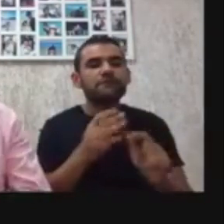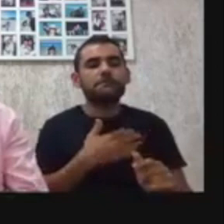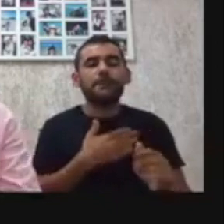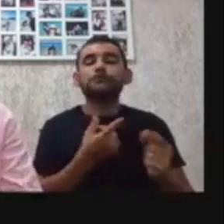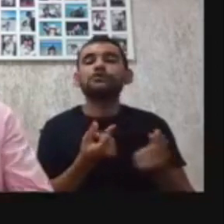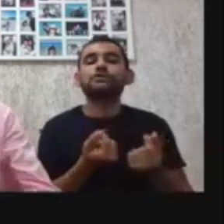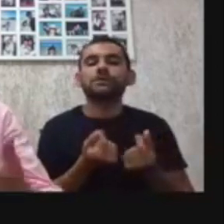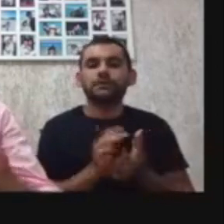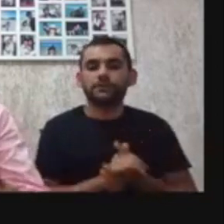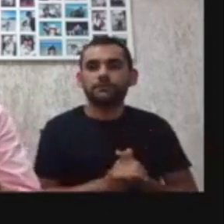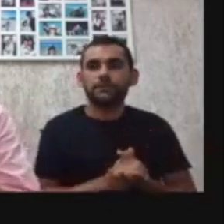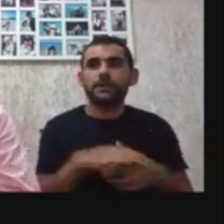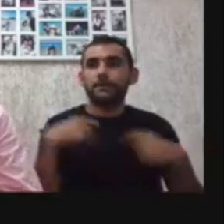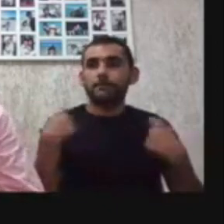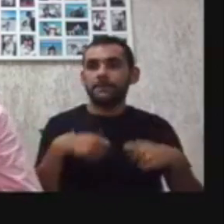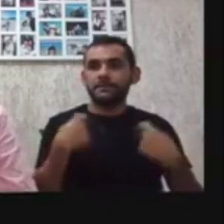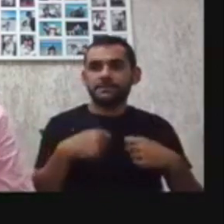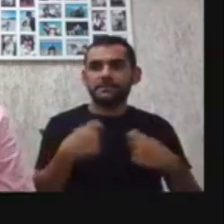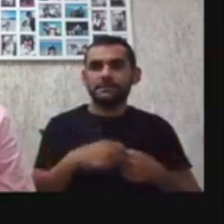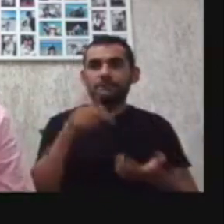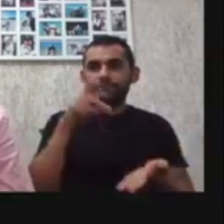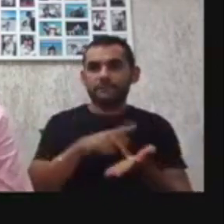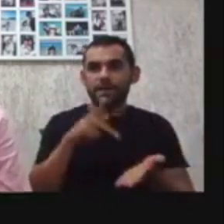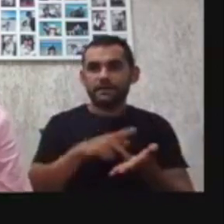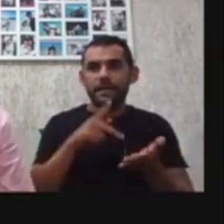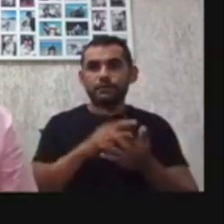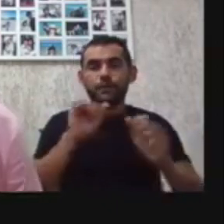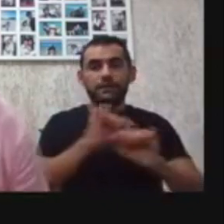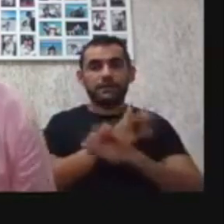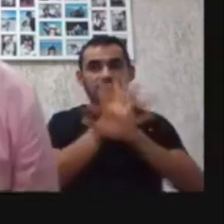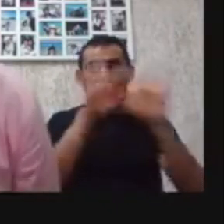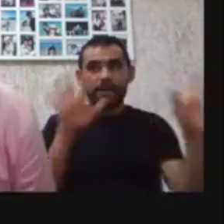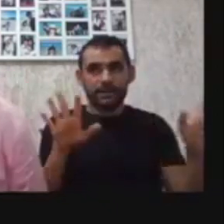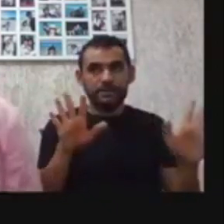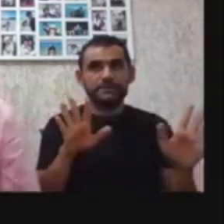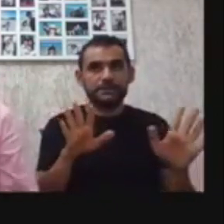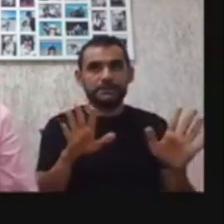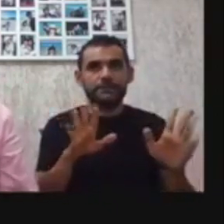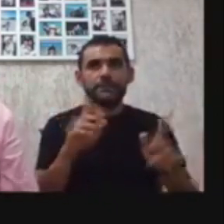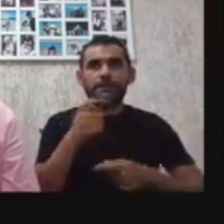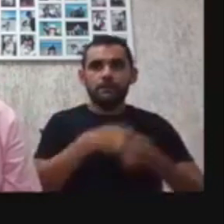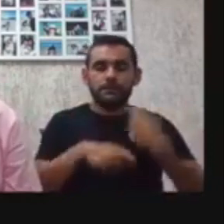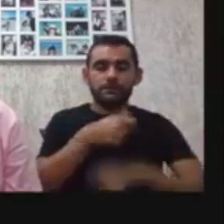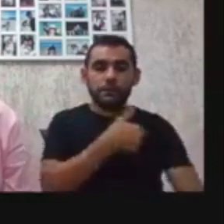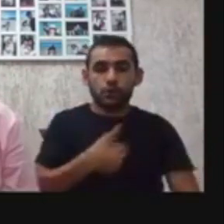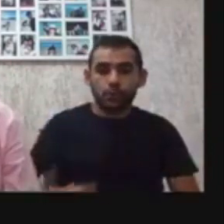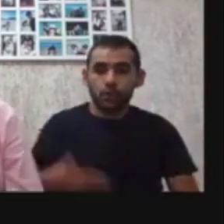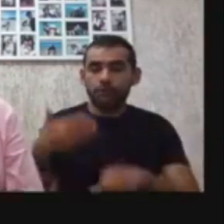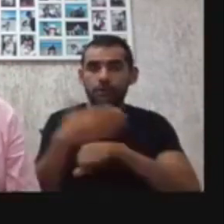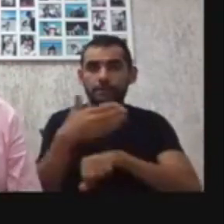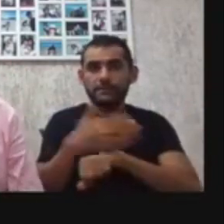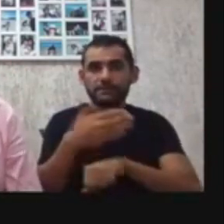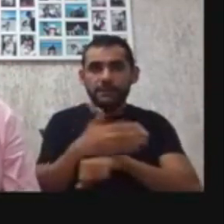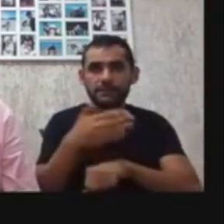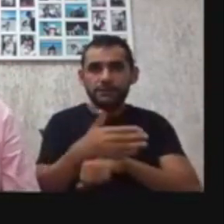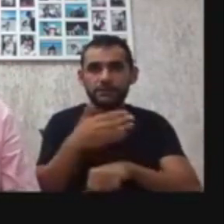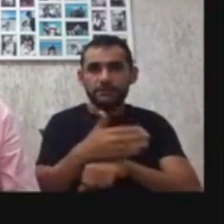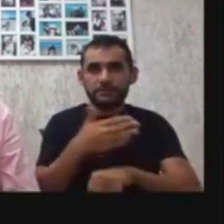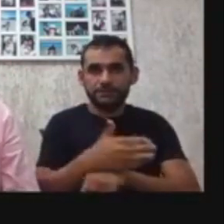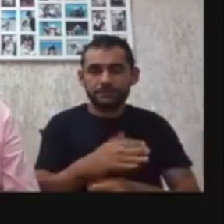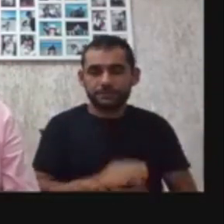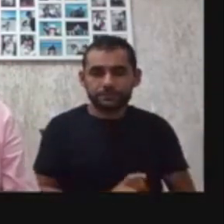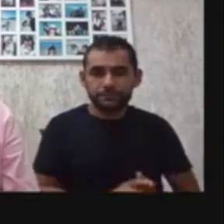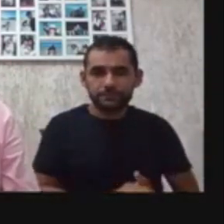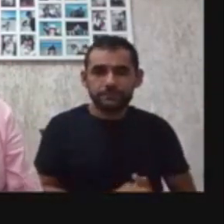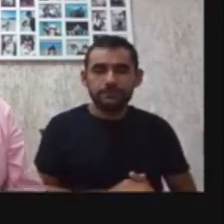pessoas precisam realmente de uma transparência, de uma gestão pública, de uma gestão participativa, mas a nossa